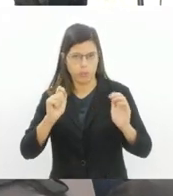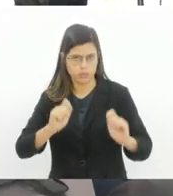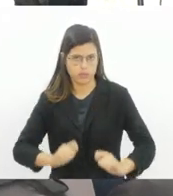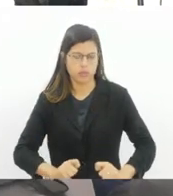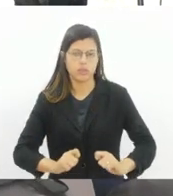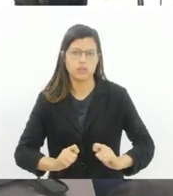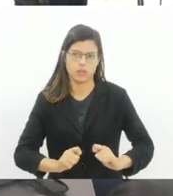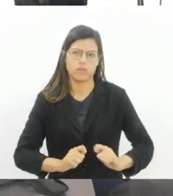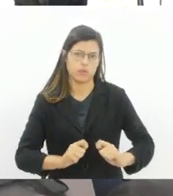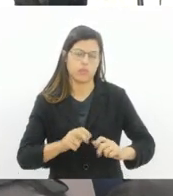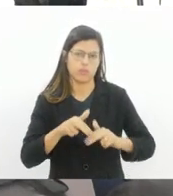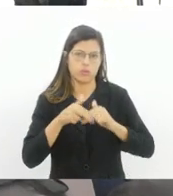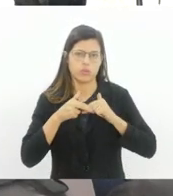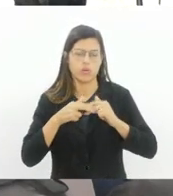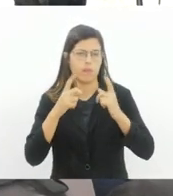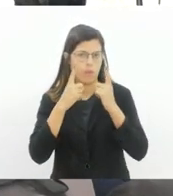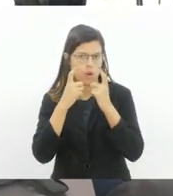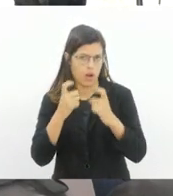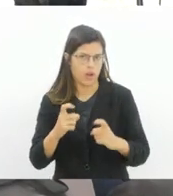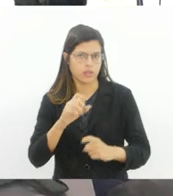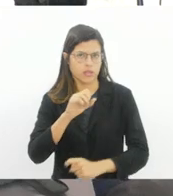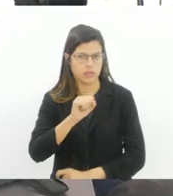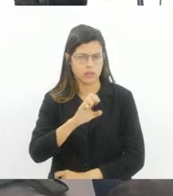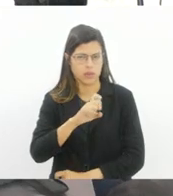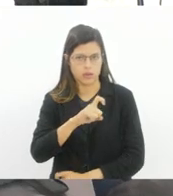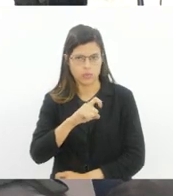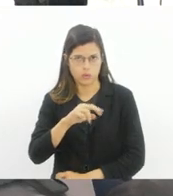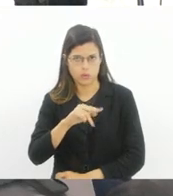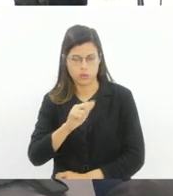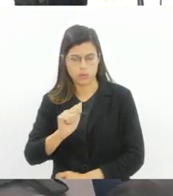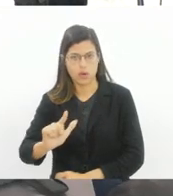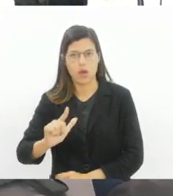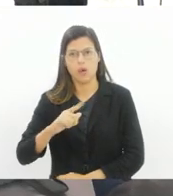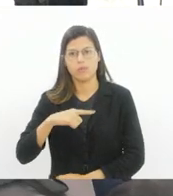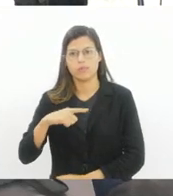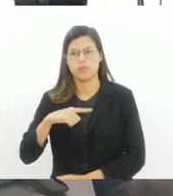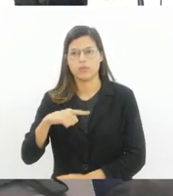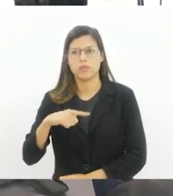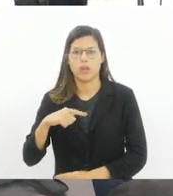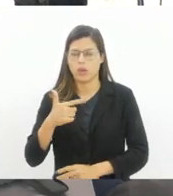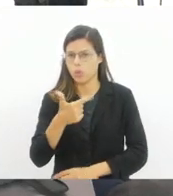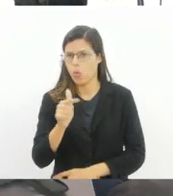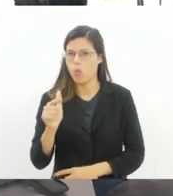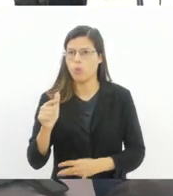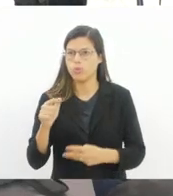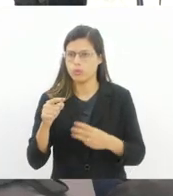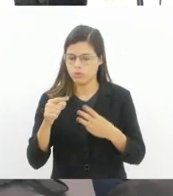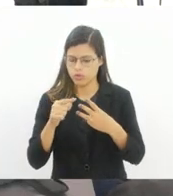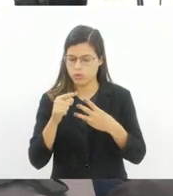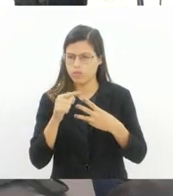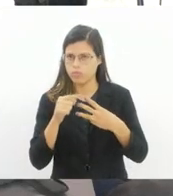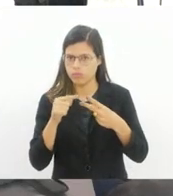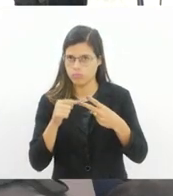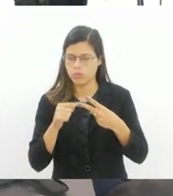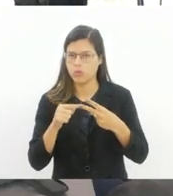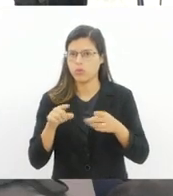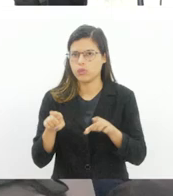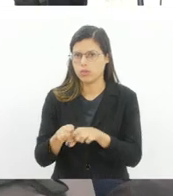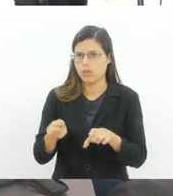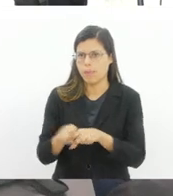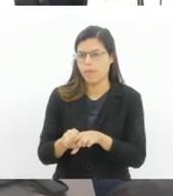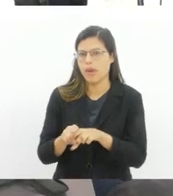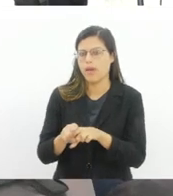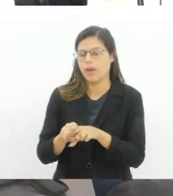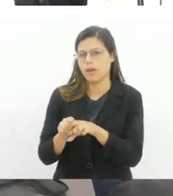casos resultantes de violência sexual. A gente tem 2 outros permissivos legais, que são os casos de anencefalia e de risco de vida para a